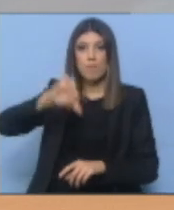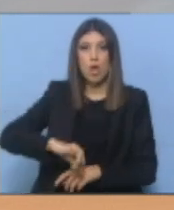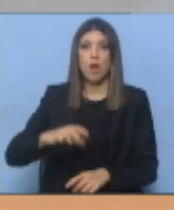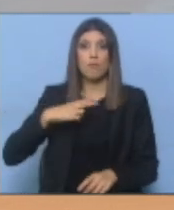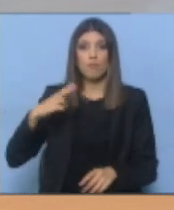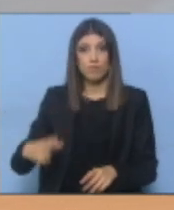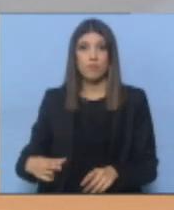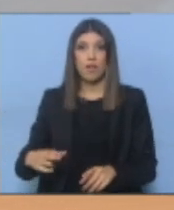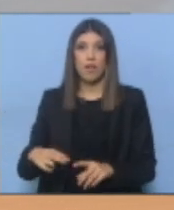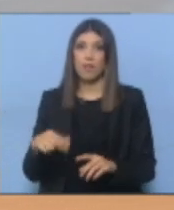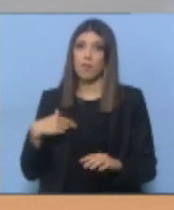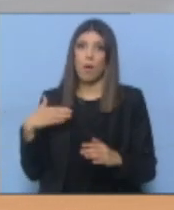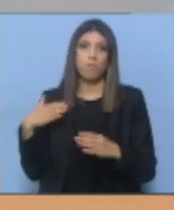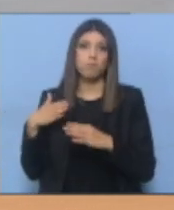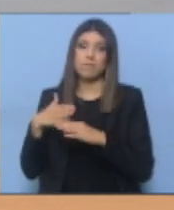mais vulneráveis.